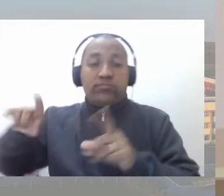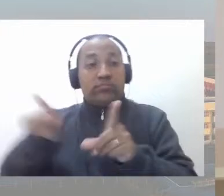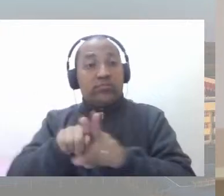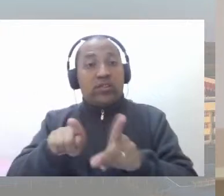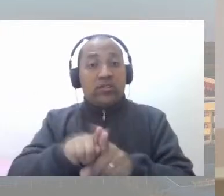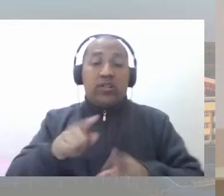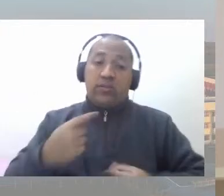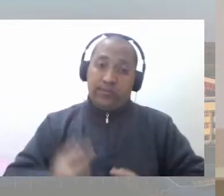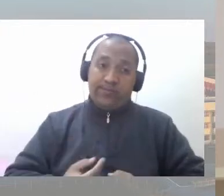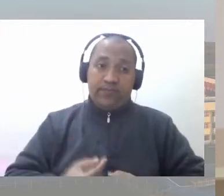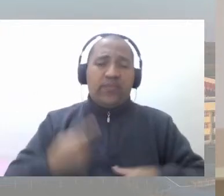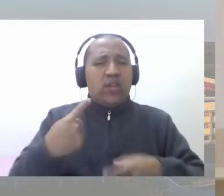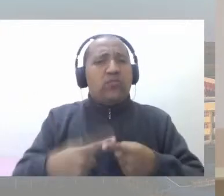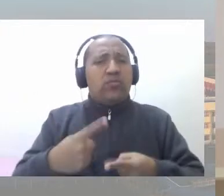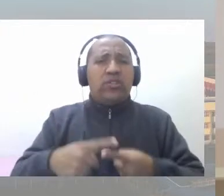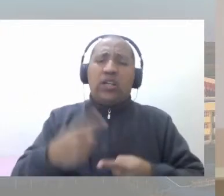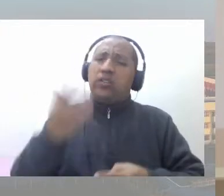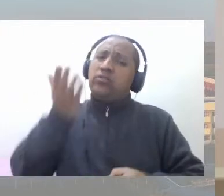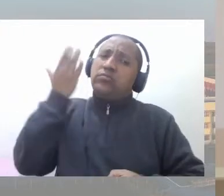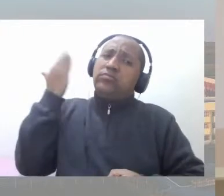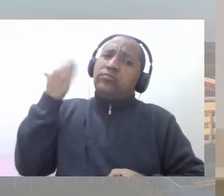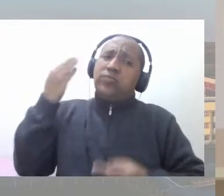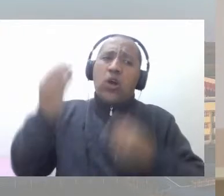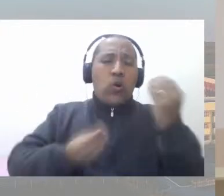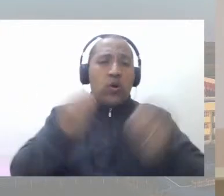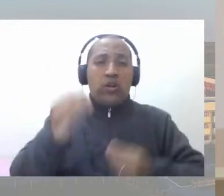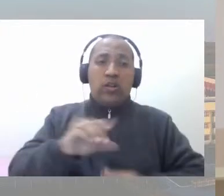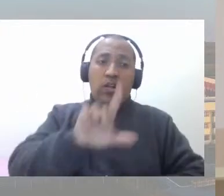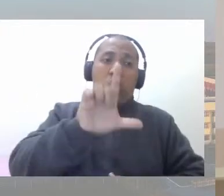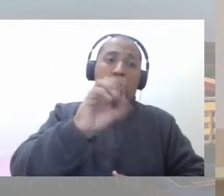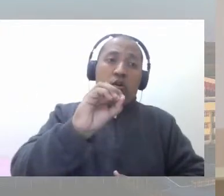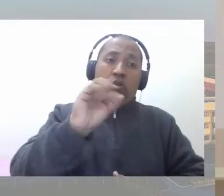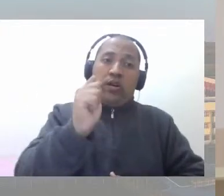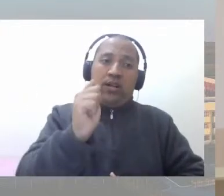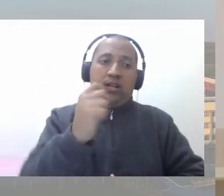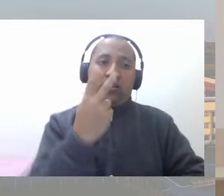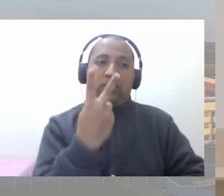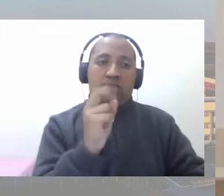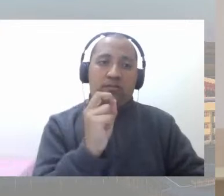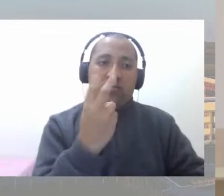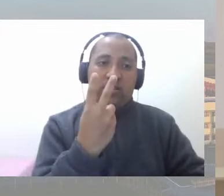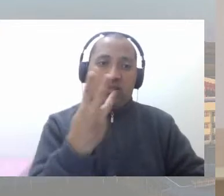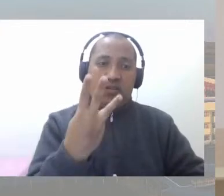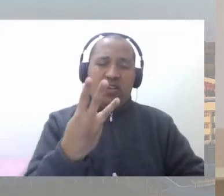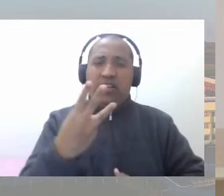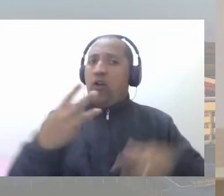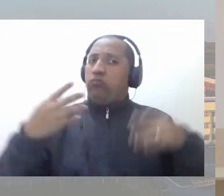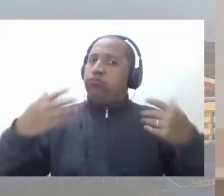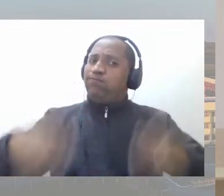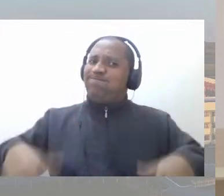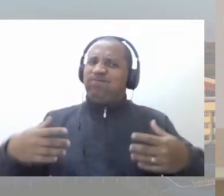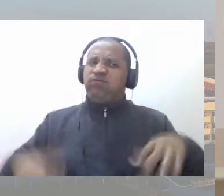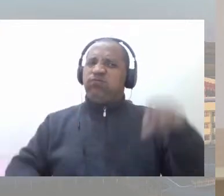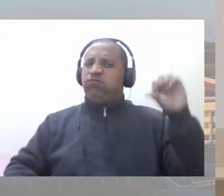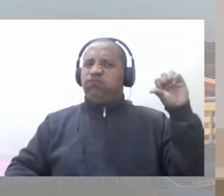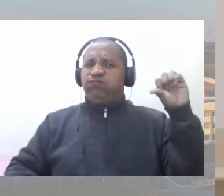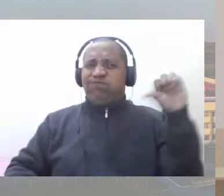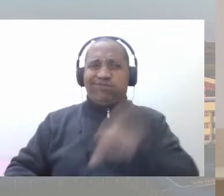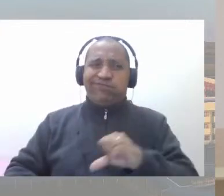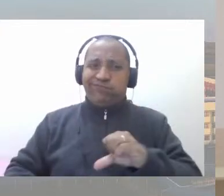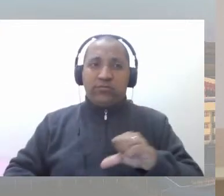então, o que, que nós tínhamos? Né? A LOA 2023, que era catastrófica, porque era